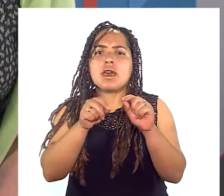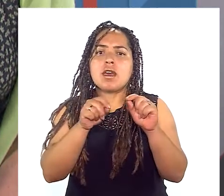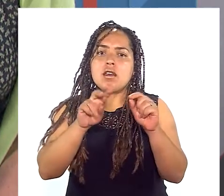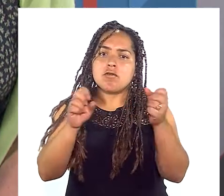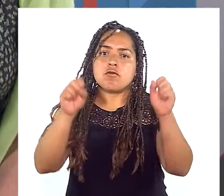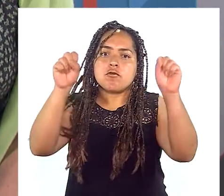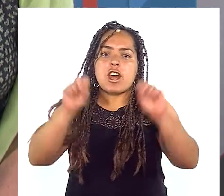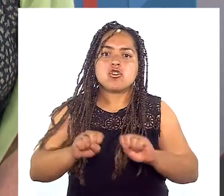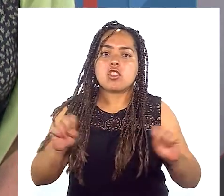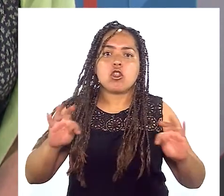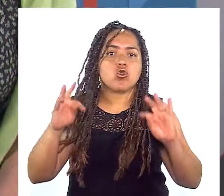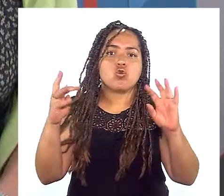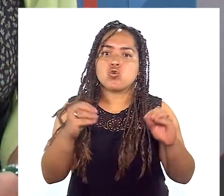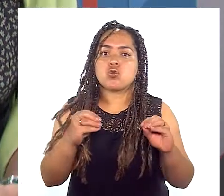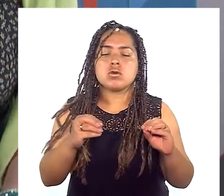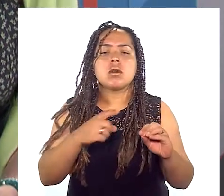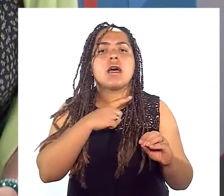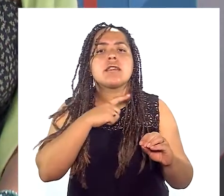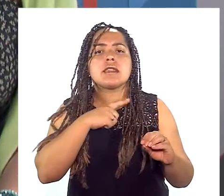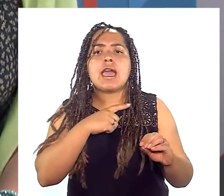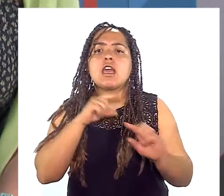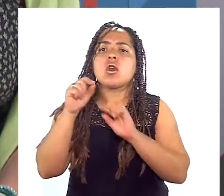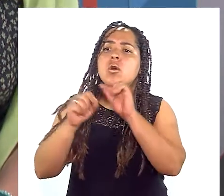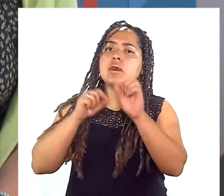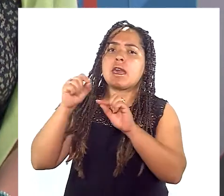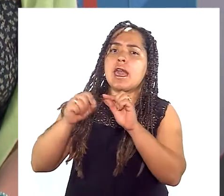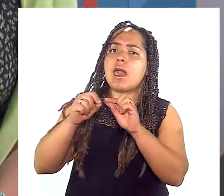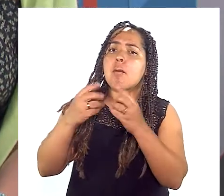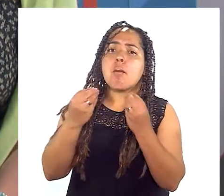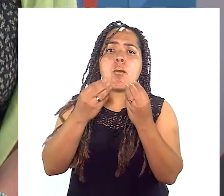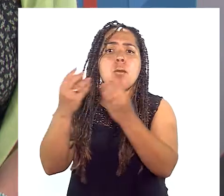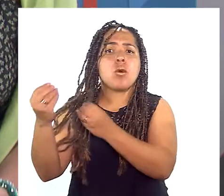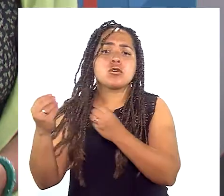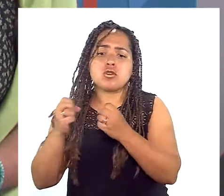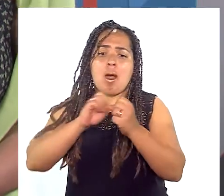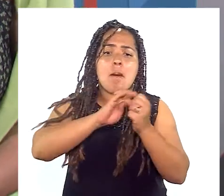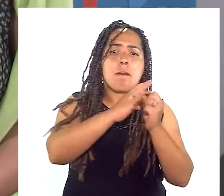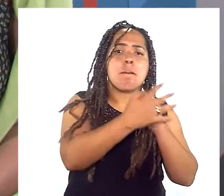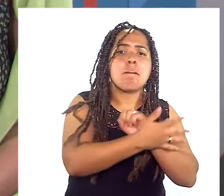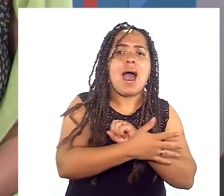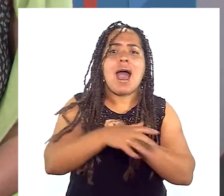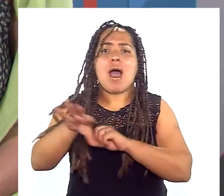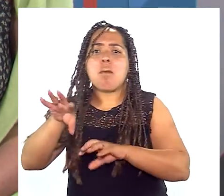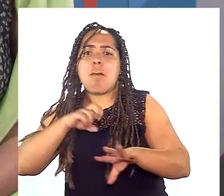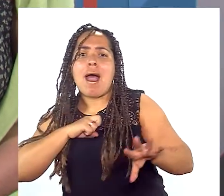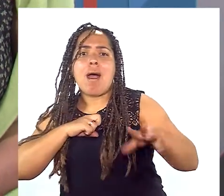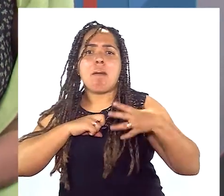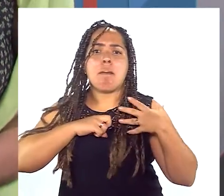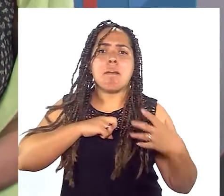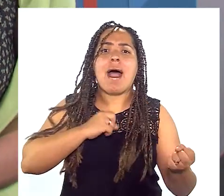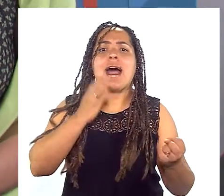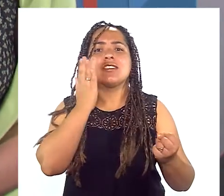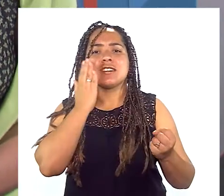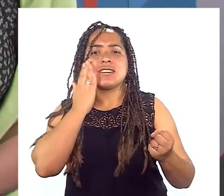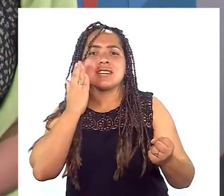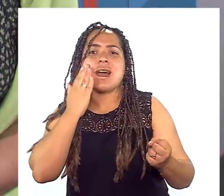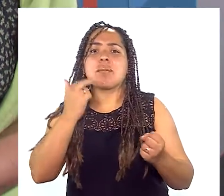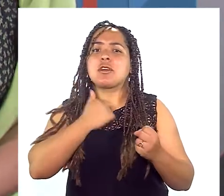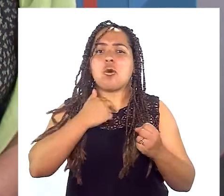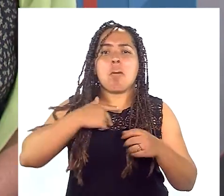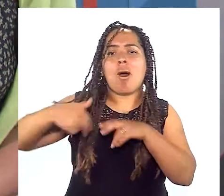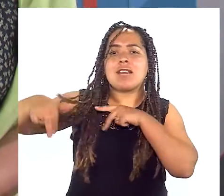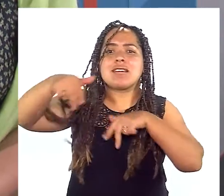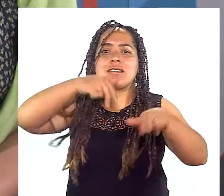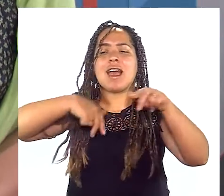Casos de Covid vêm aumentando, lotando hospitais e consultórios médicos e parte da população sente-se saturada por